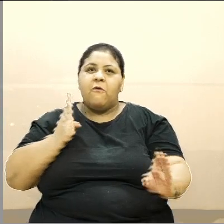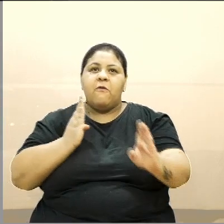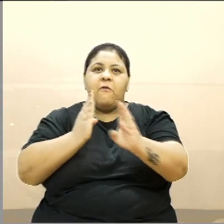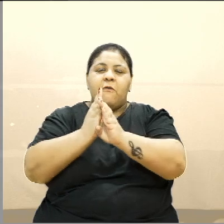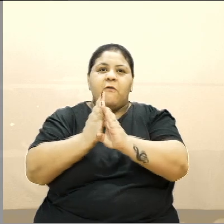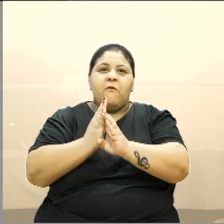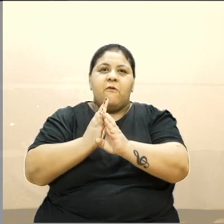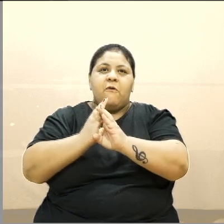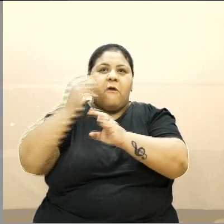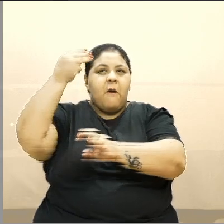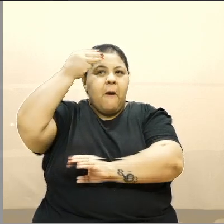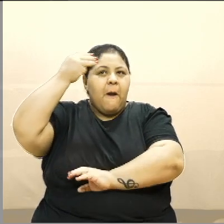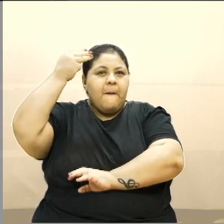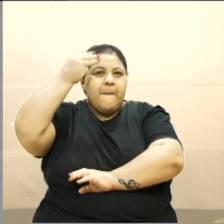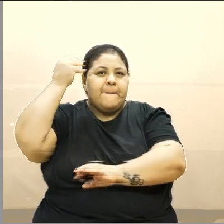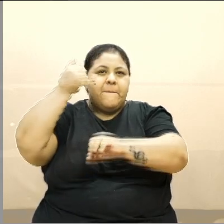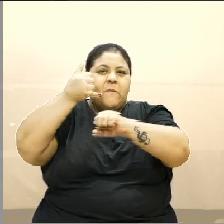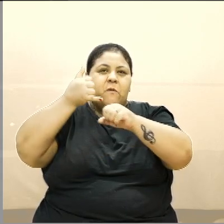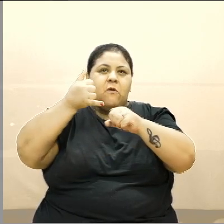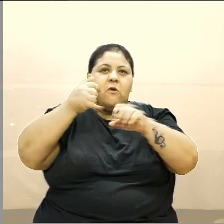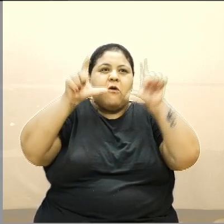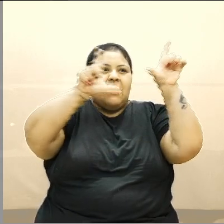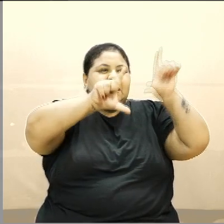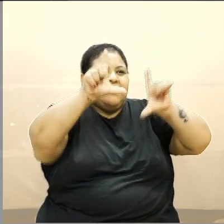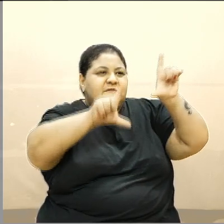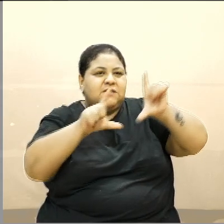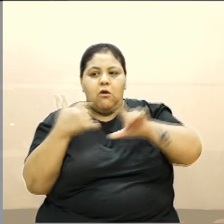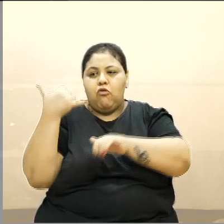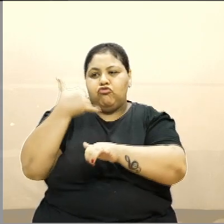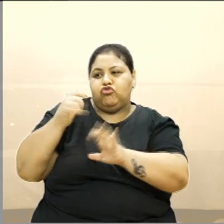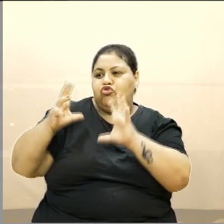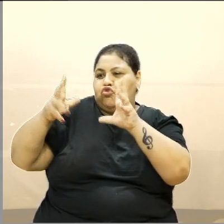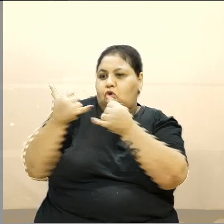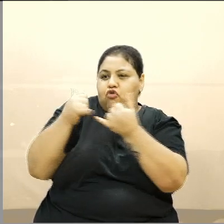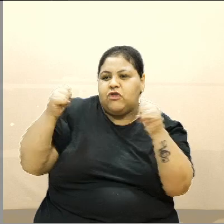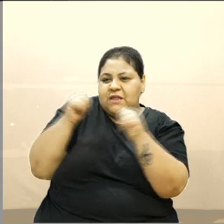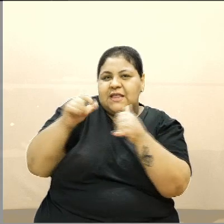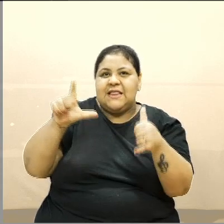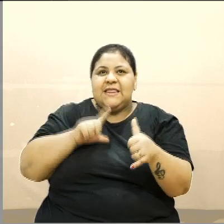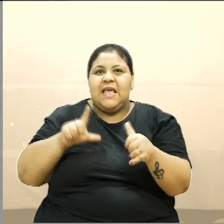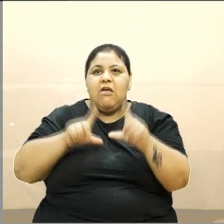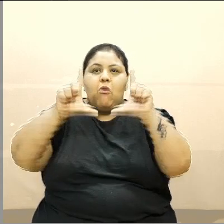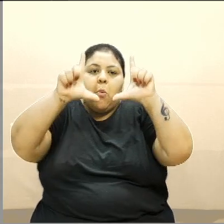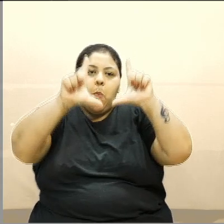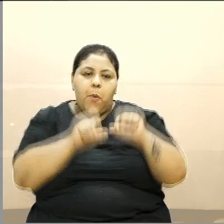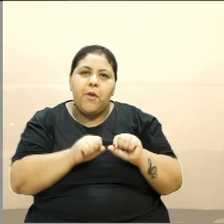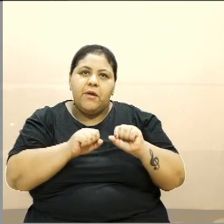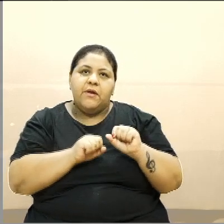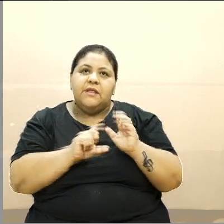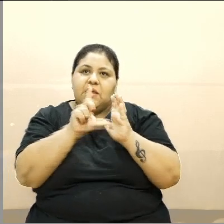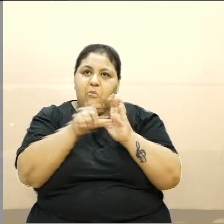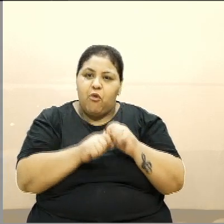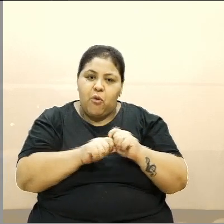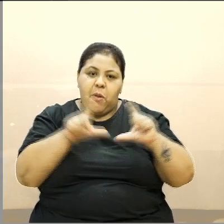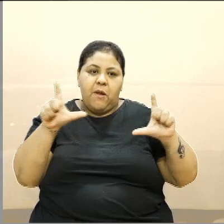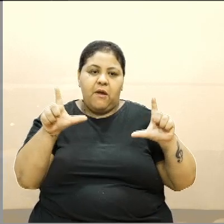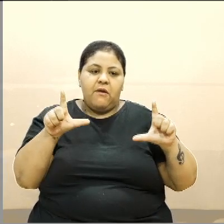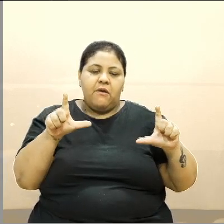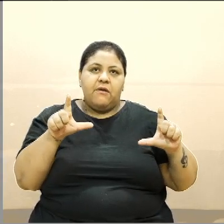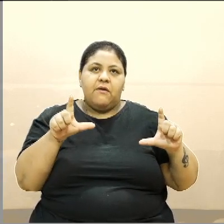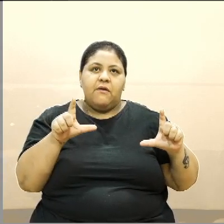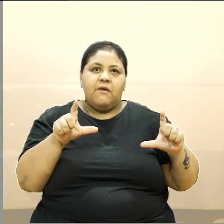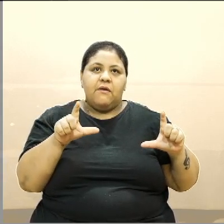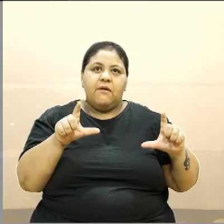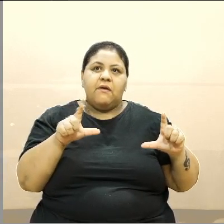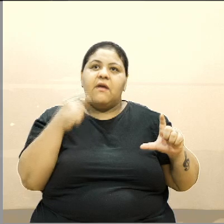memória ferroelétrica, então a televisão, o celular, todos os eletrônicos que a gente tem, se a gente desliga ele e depois a gente liga e ele está onde a gente parou, é